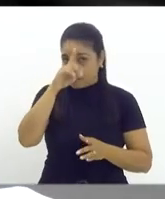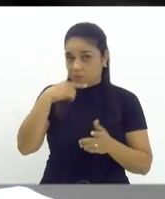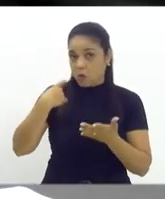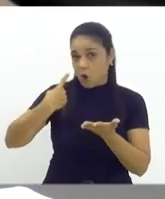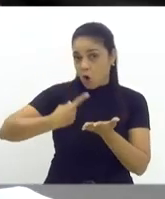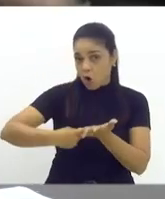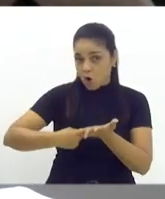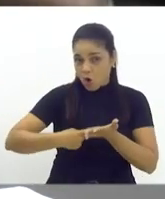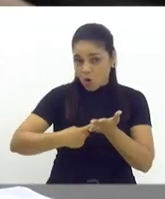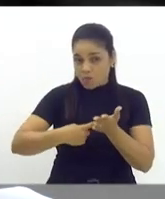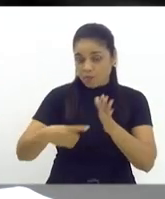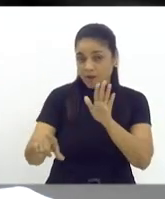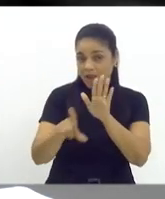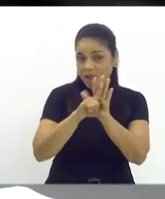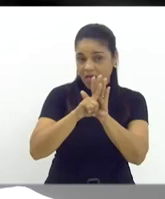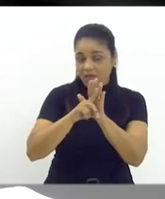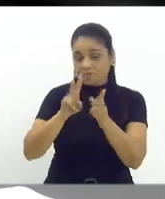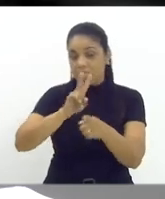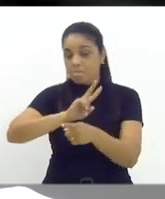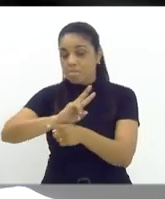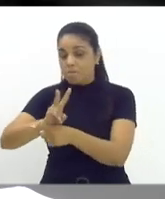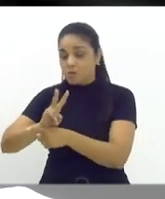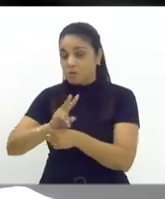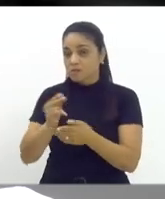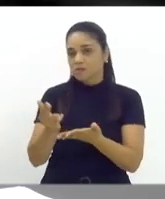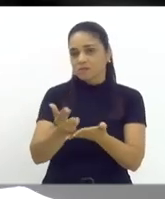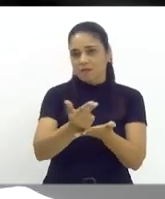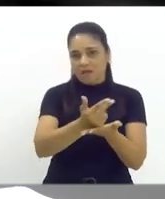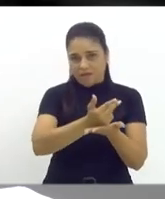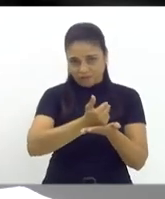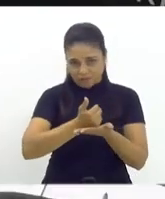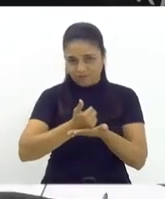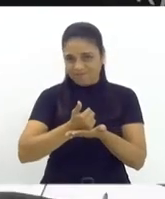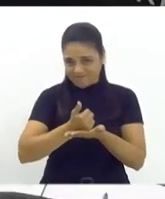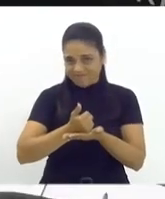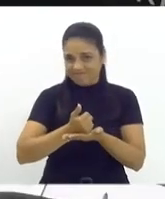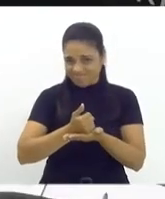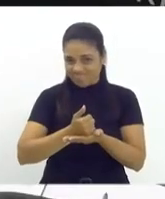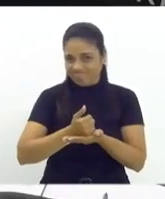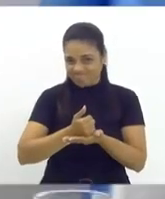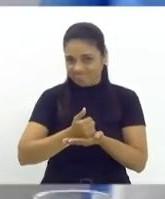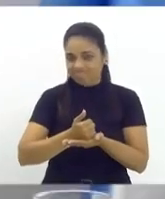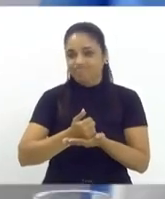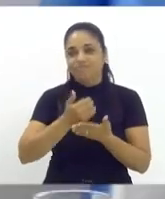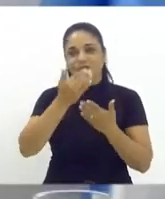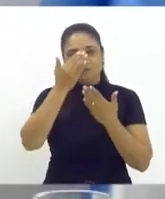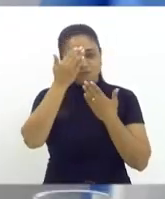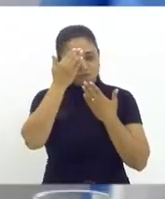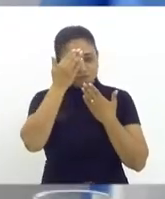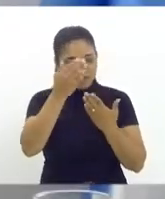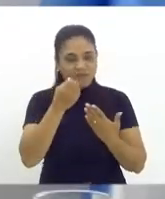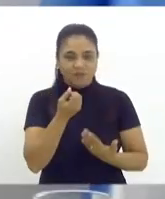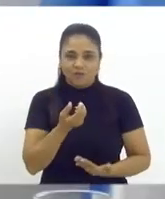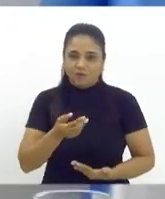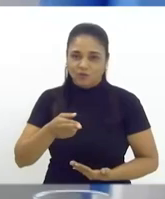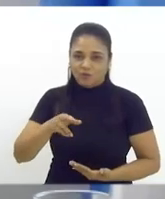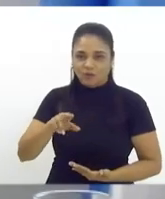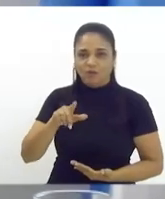com a com a lei de proteção de dados muito obrigada doutora